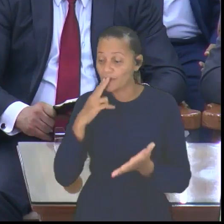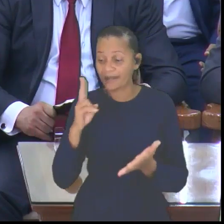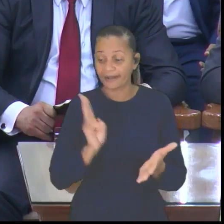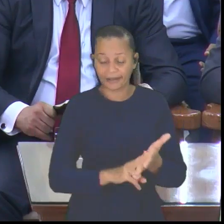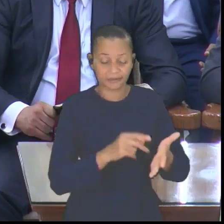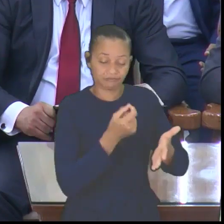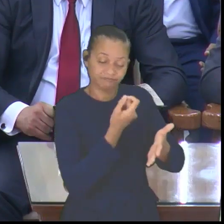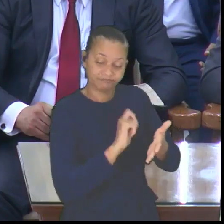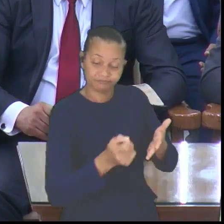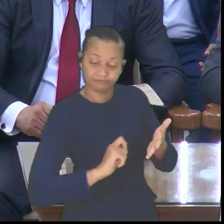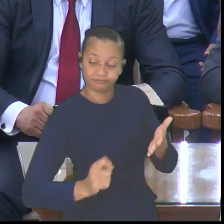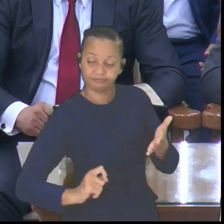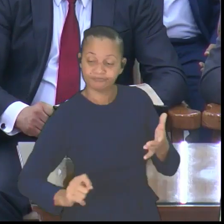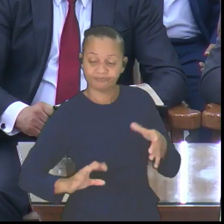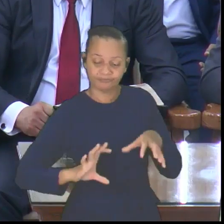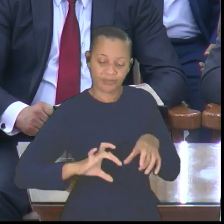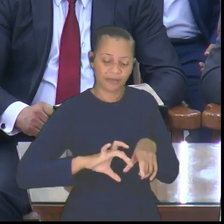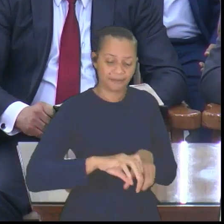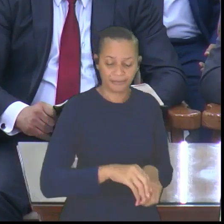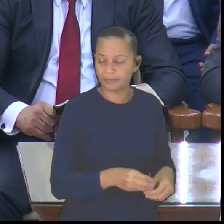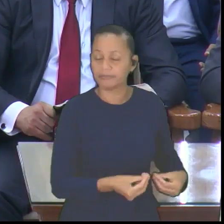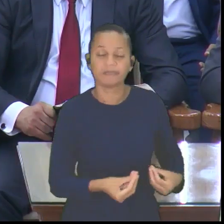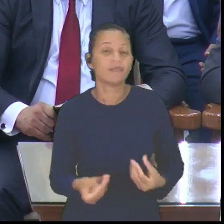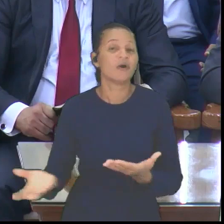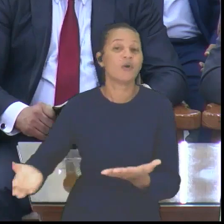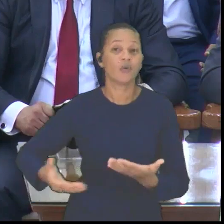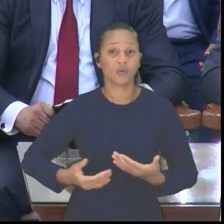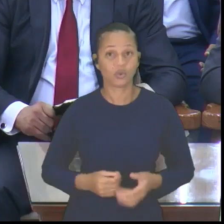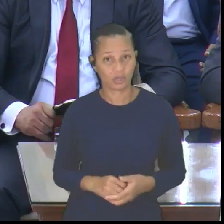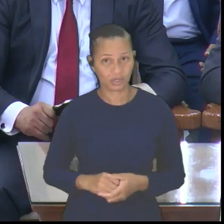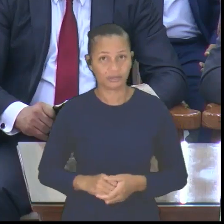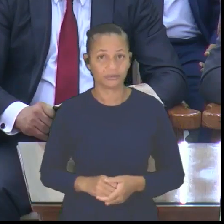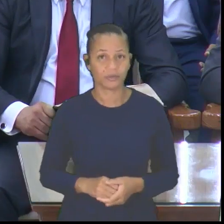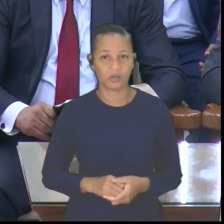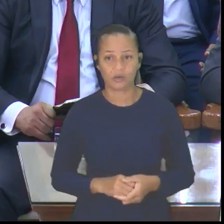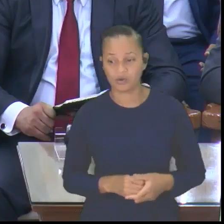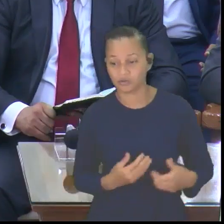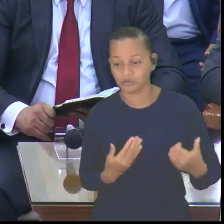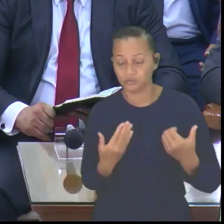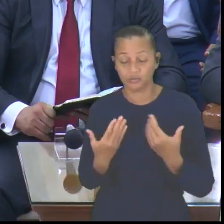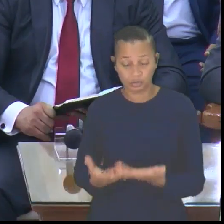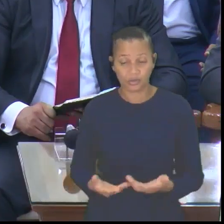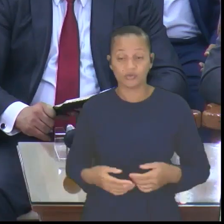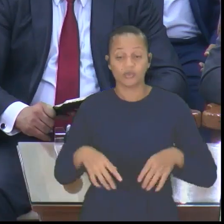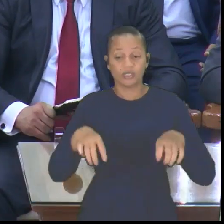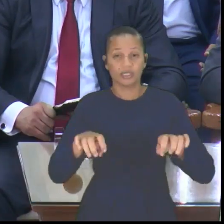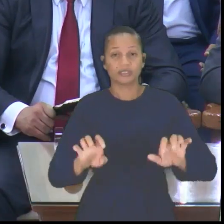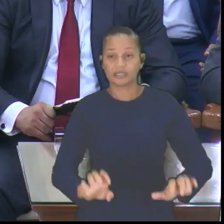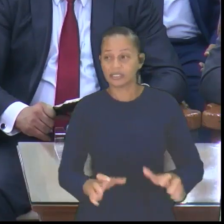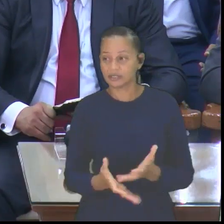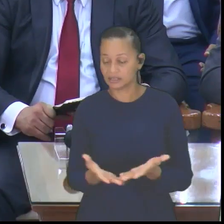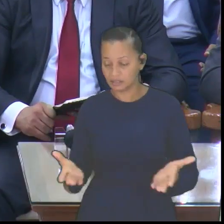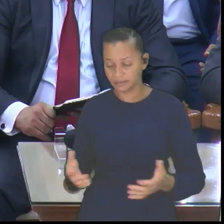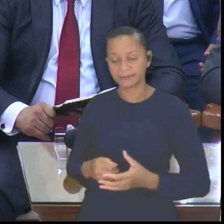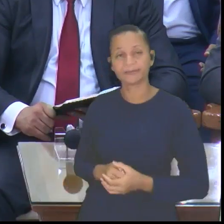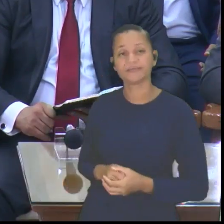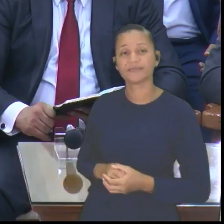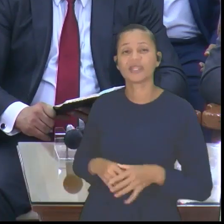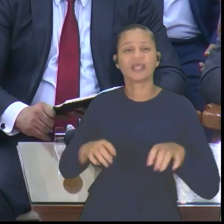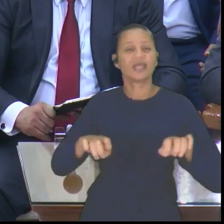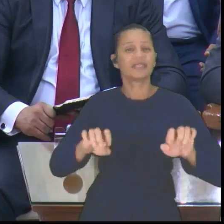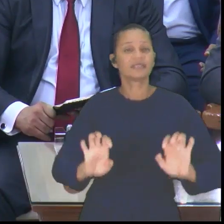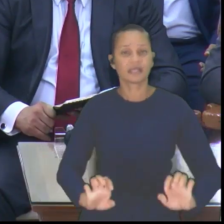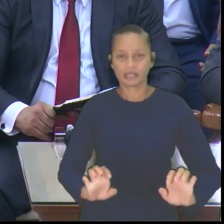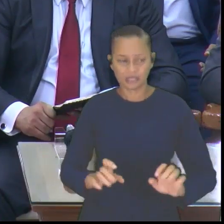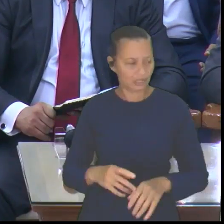ele. Porque sabe o que foi que aconteceu? Quando a carta chegou a Ezequias, Isaías disse a Ezequias assim, Ezequias,